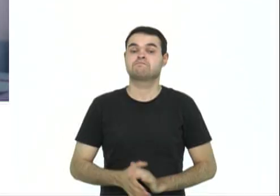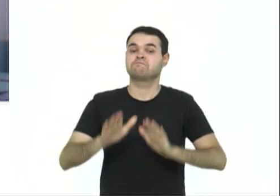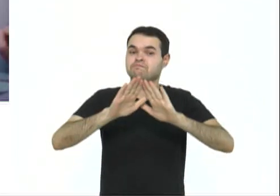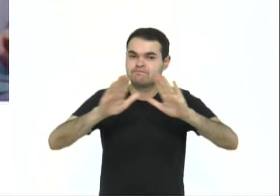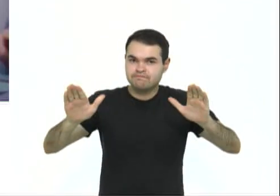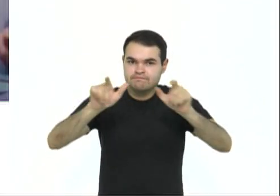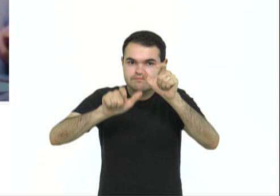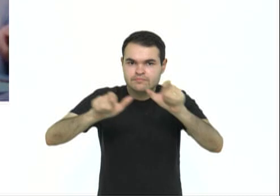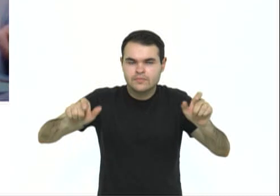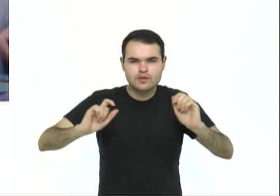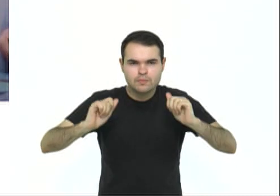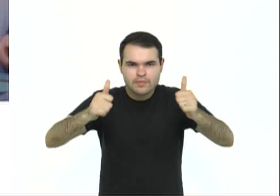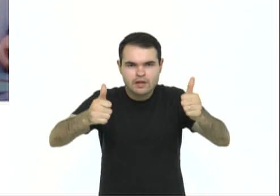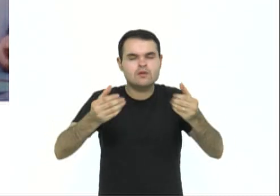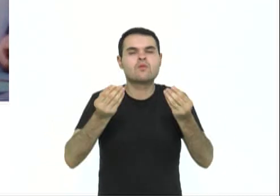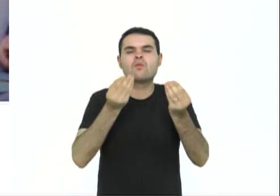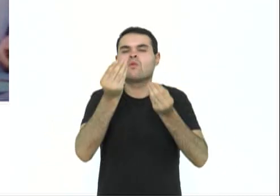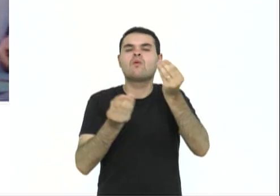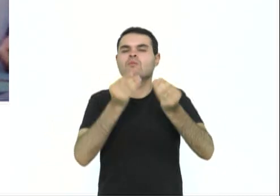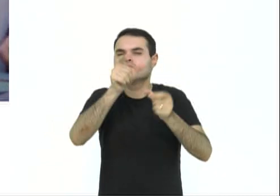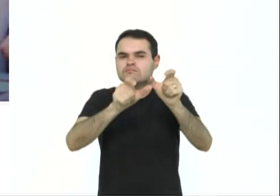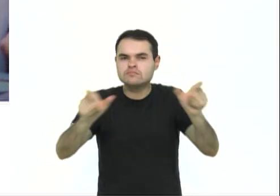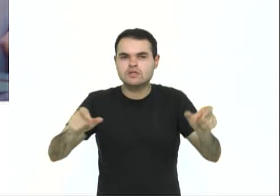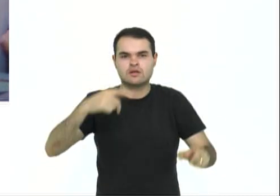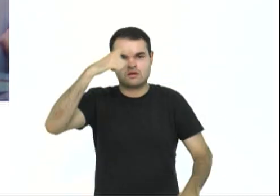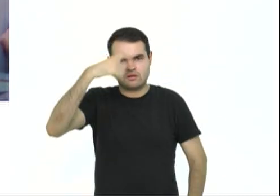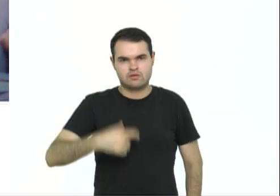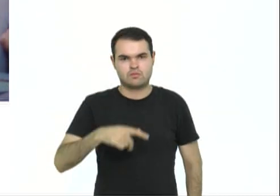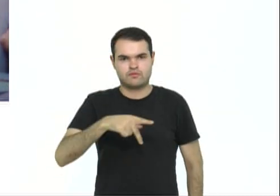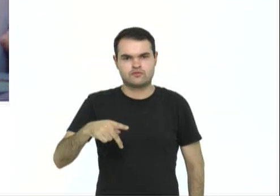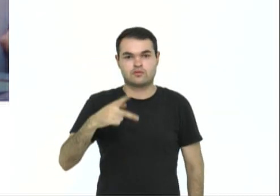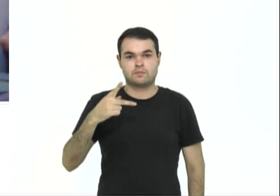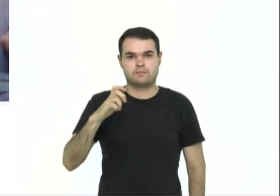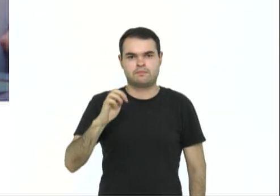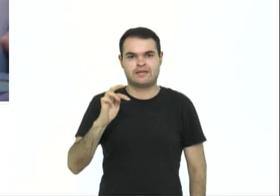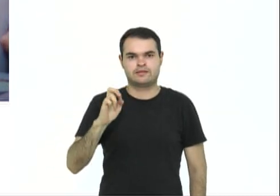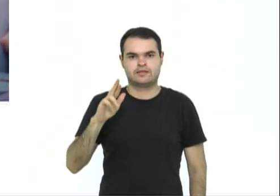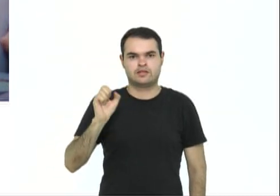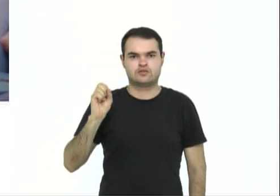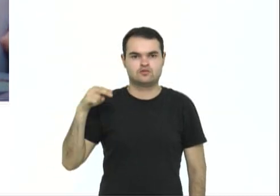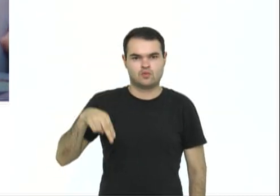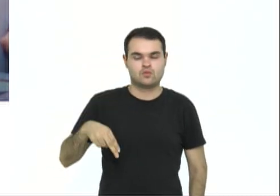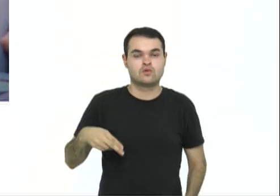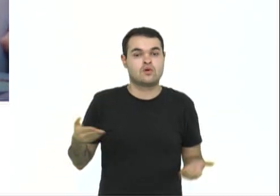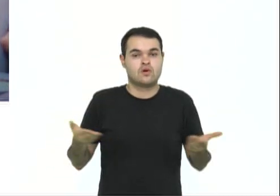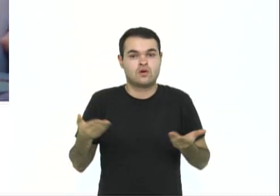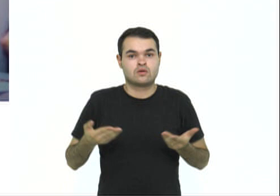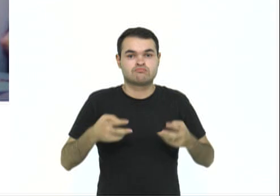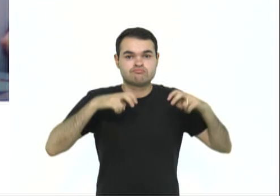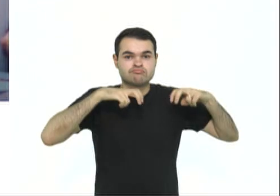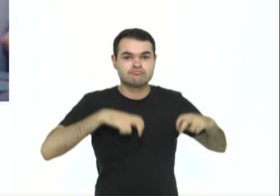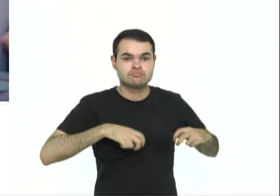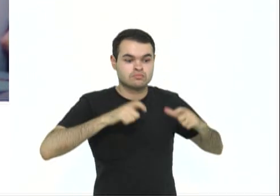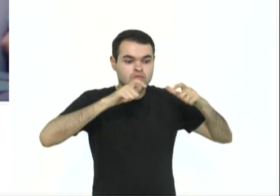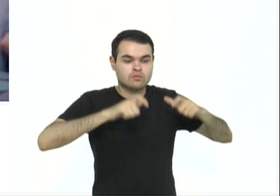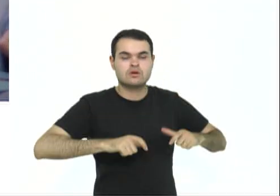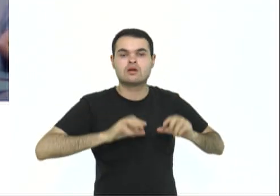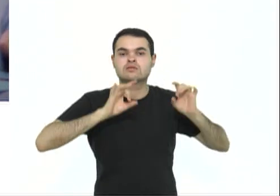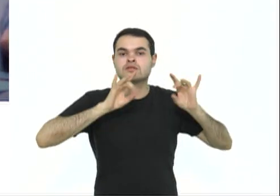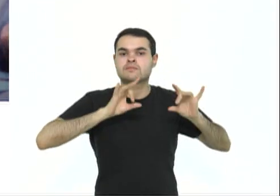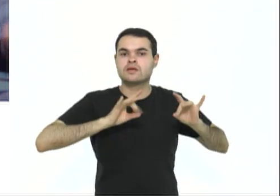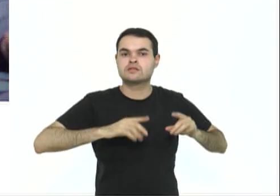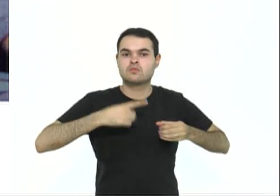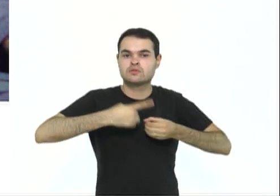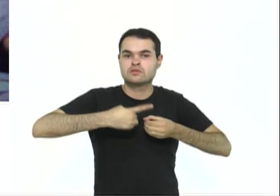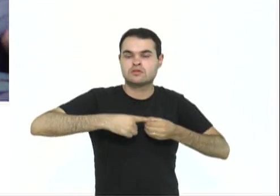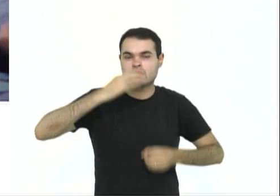Olá pessoal, tudo bem? Como é que vocês estão? Eu sou o professor Peterson e nós estamos aqui num local muito especial aqui na